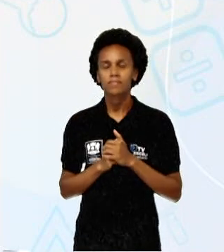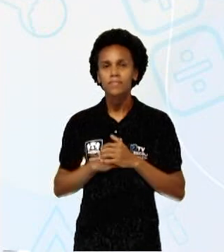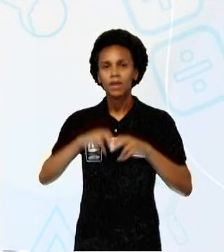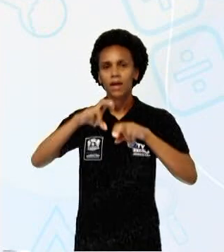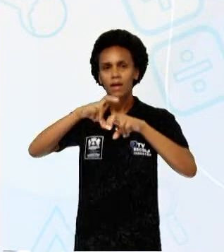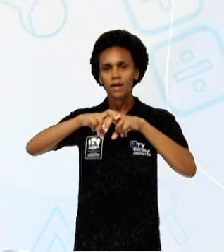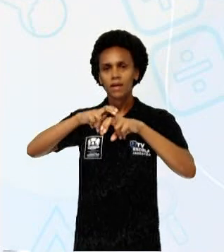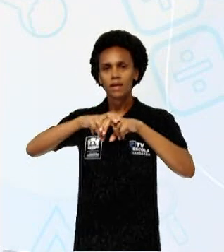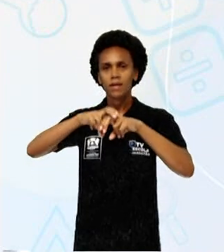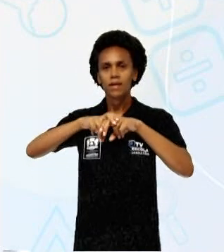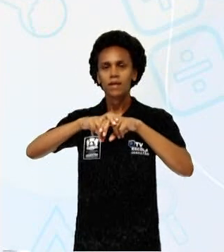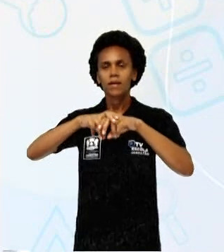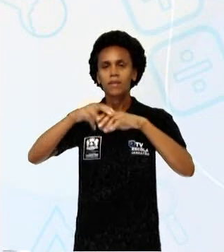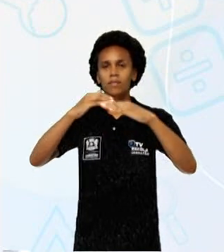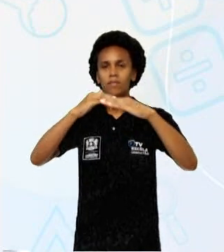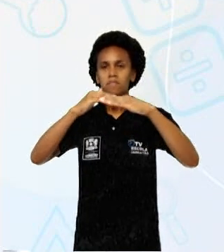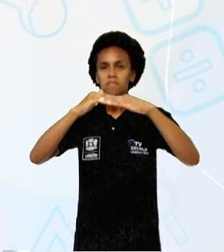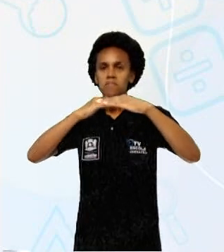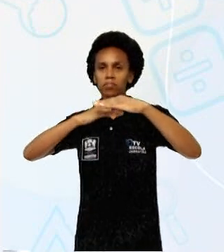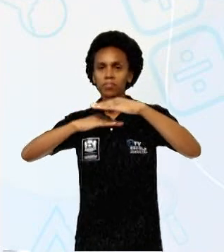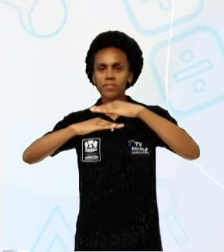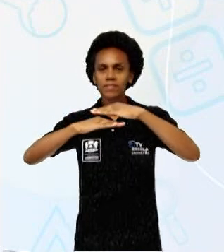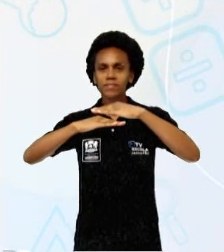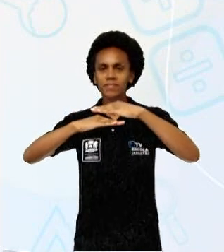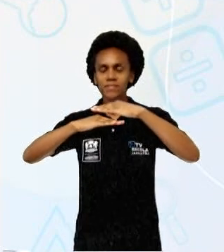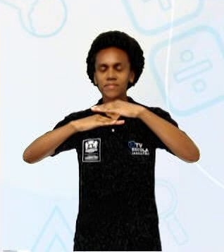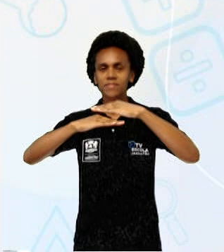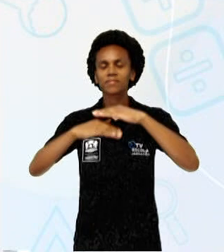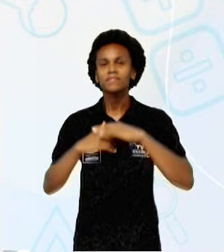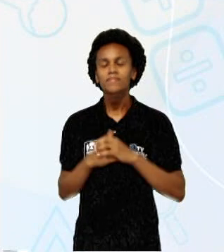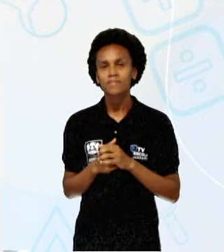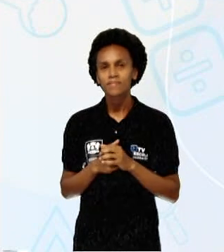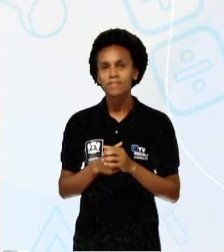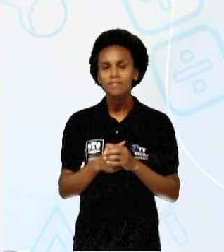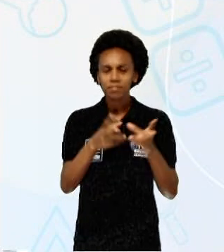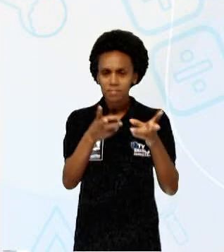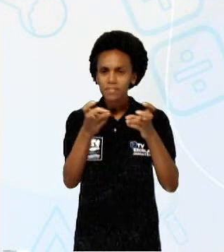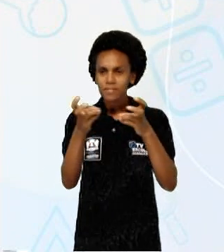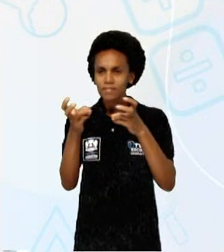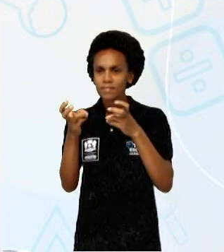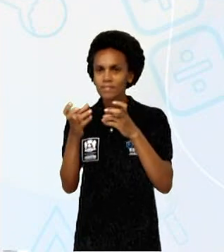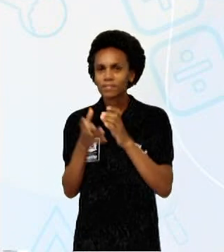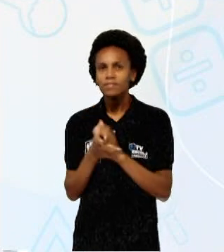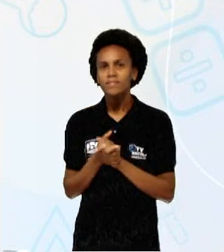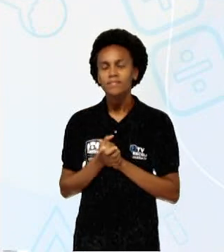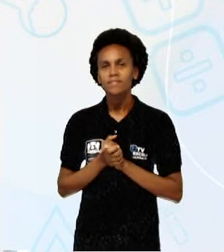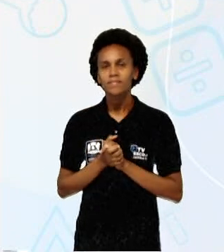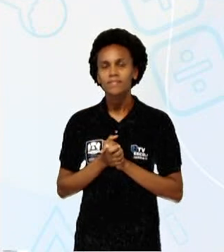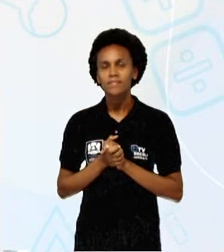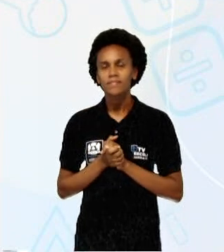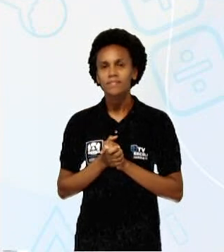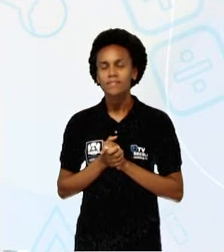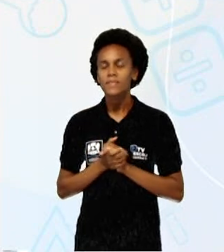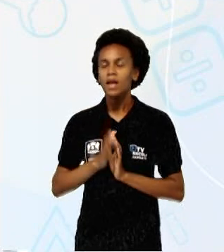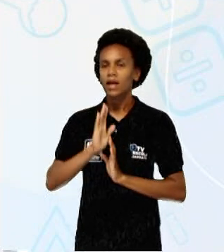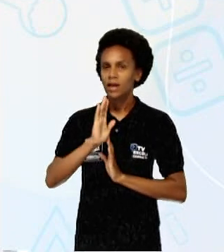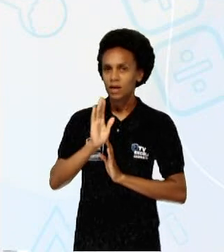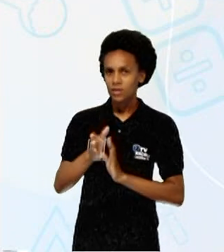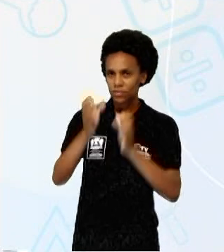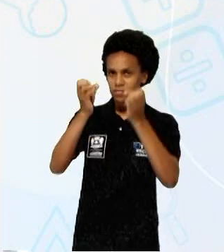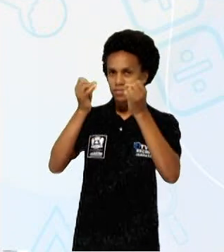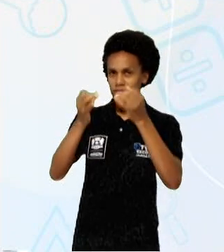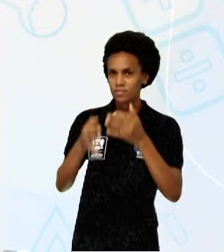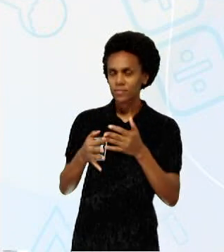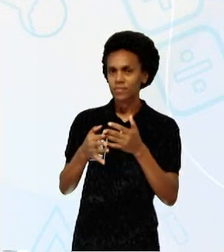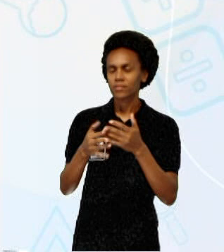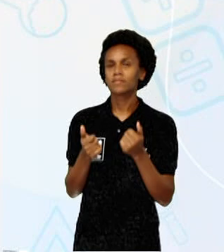baixo da cadeira localizar um gatinho nós já falamos do gatinho Laranjinha e do